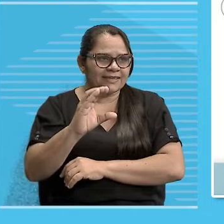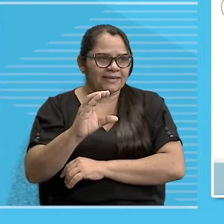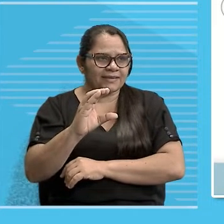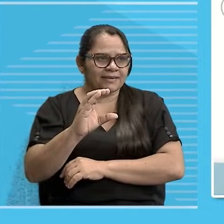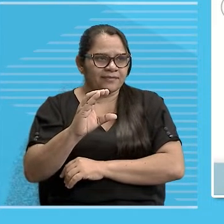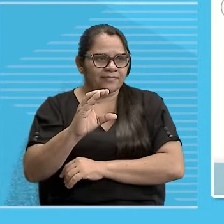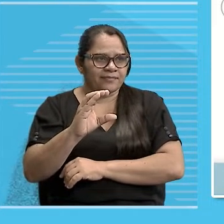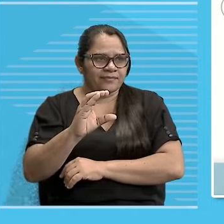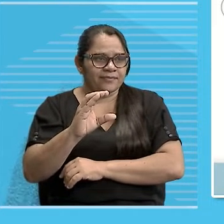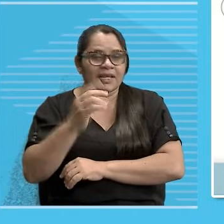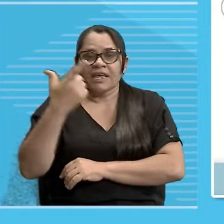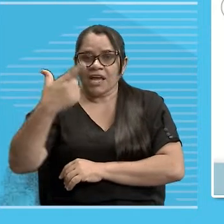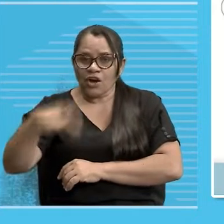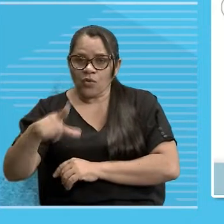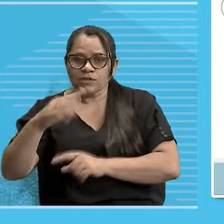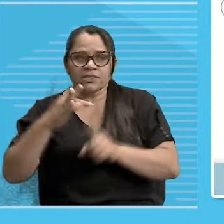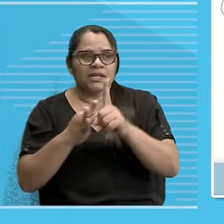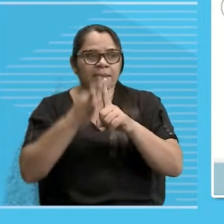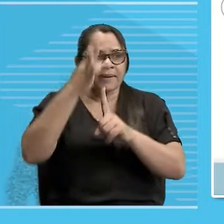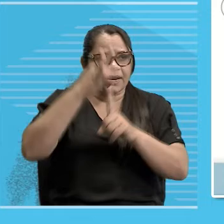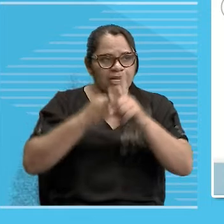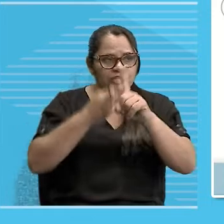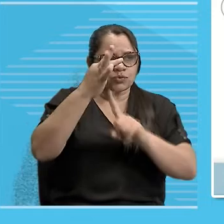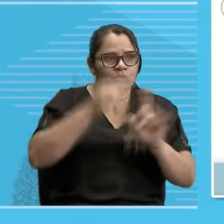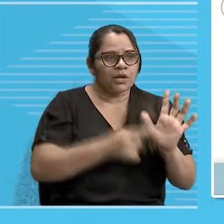a Fahrenheit será indicada por